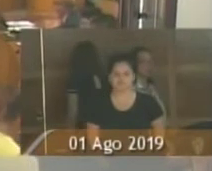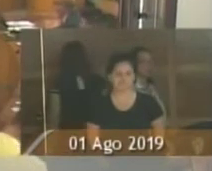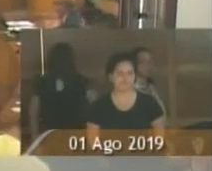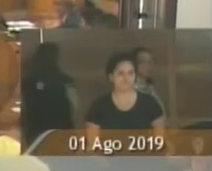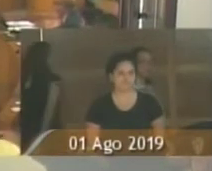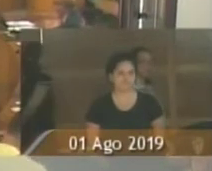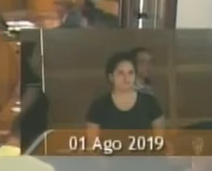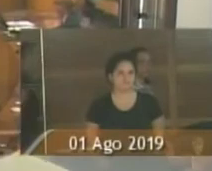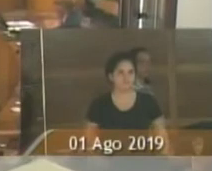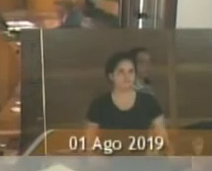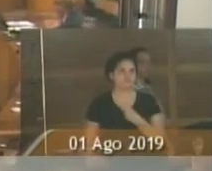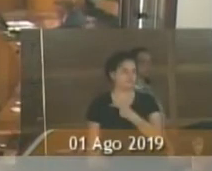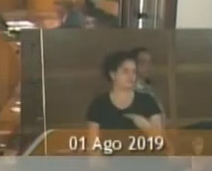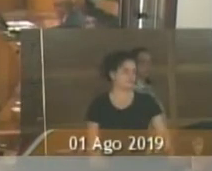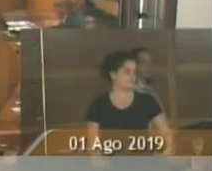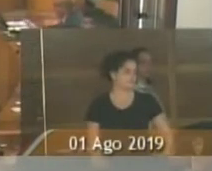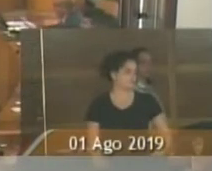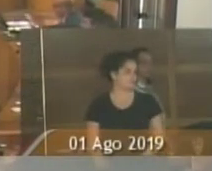Senhor presidente.